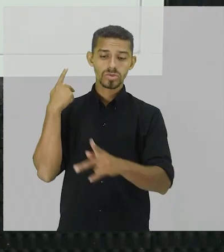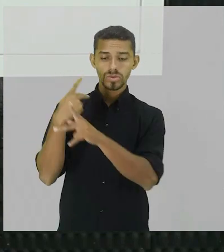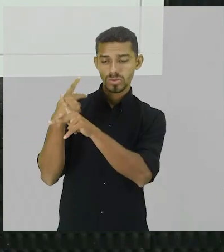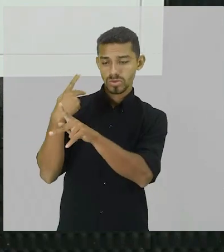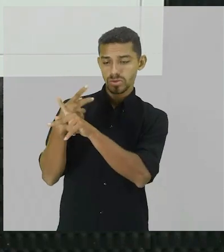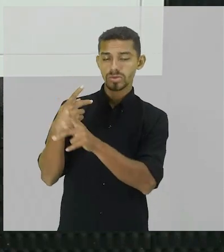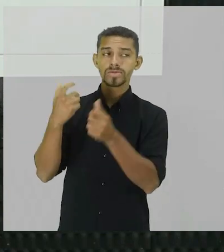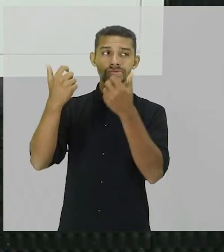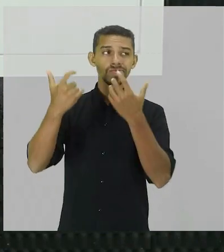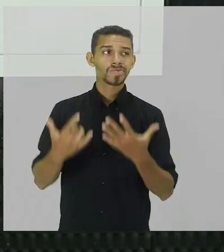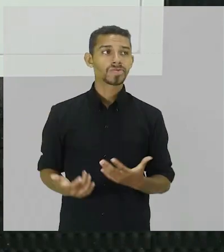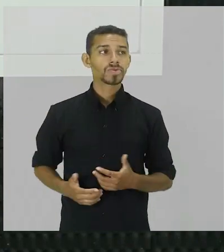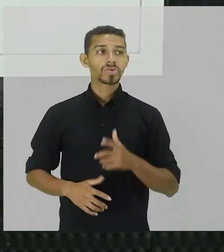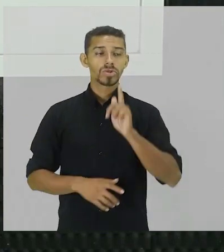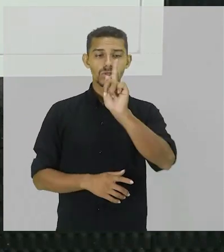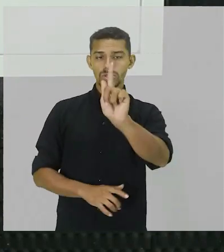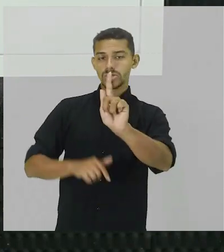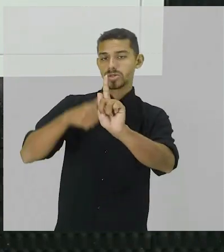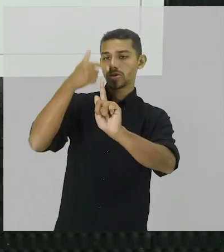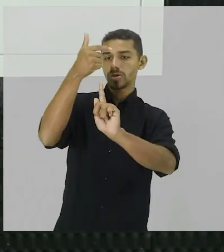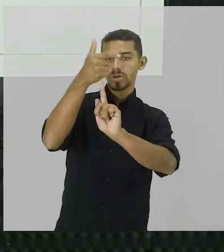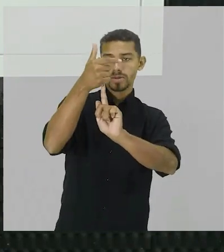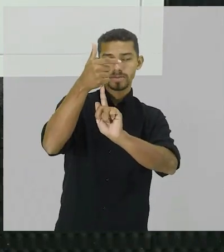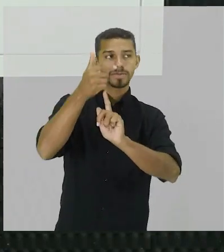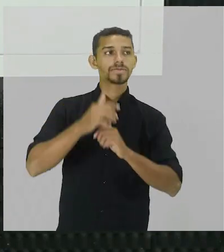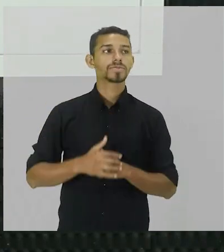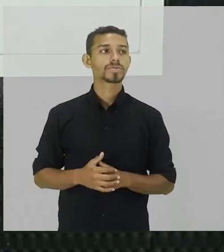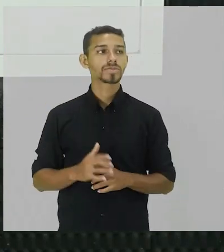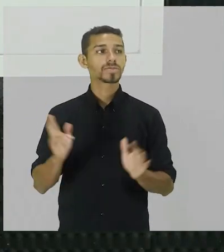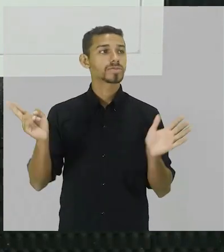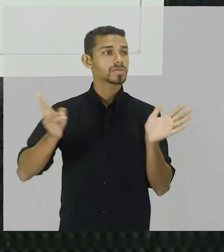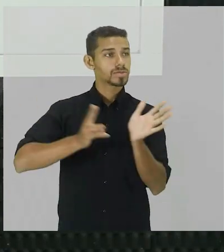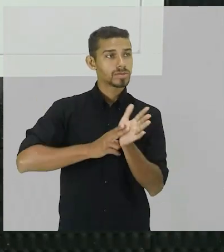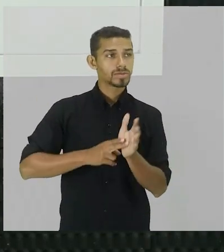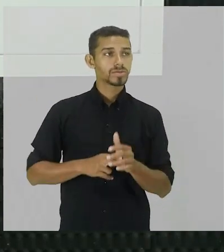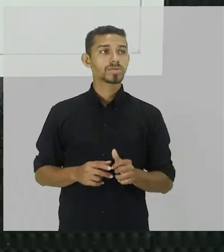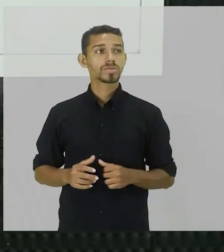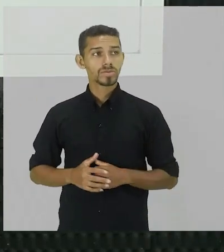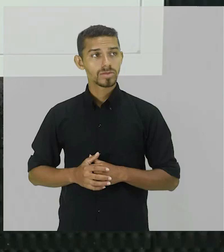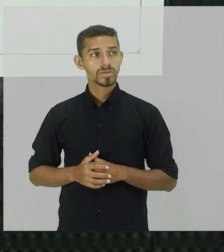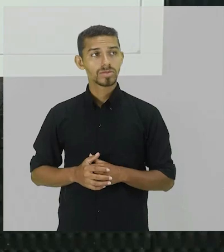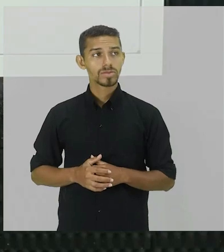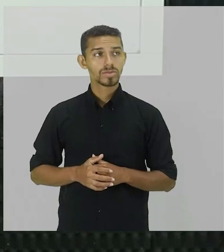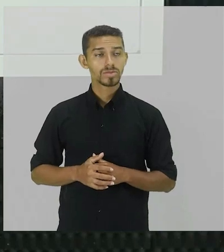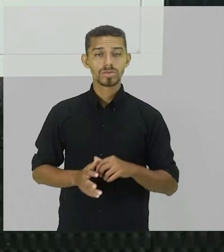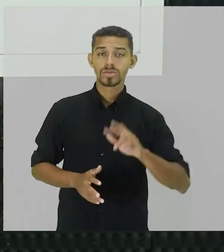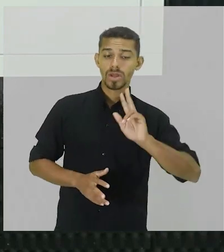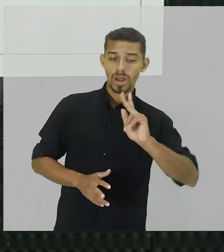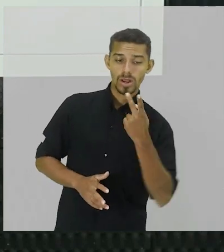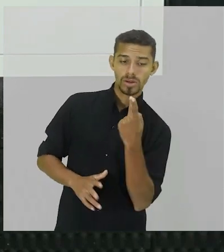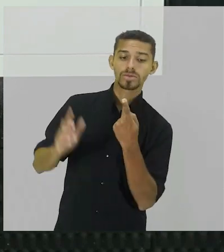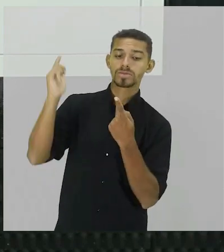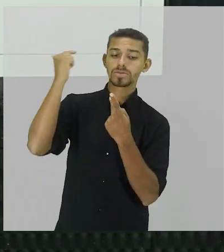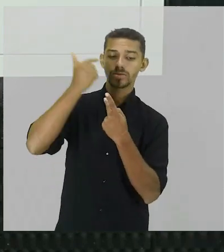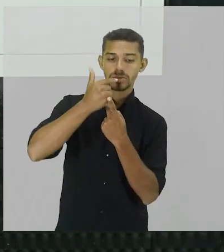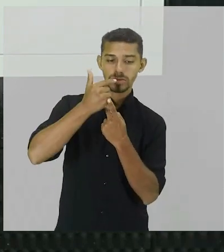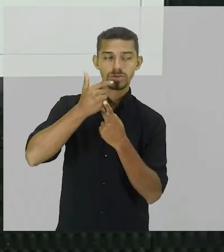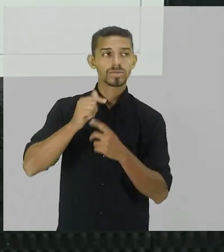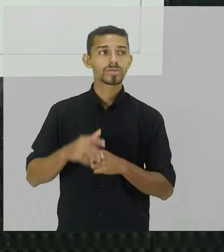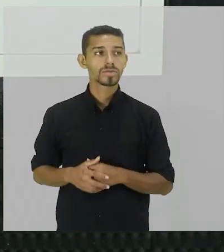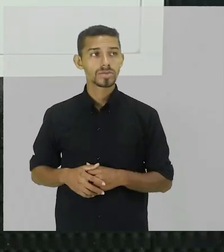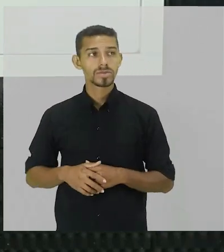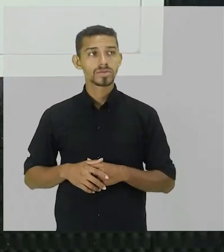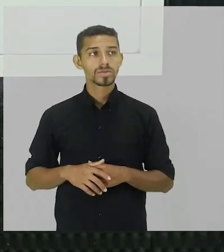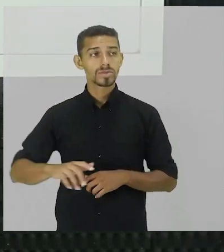que a geratriz ao quadrado é igual à altura ao quadrado do